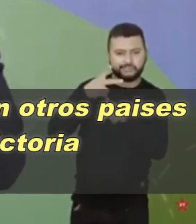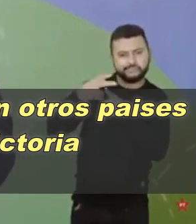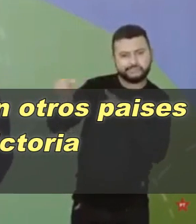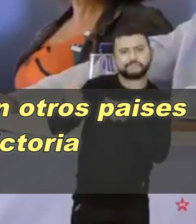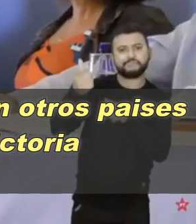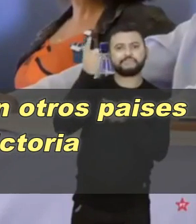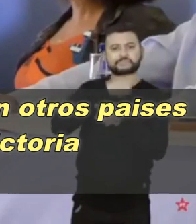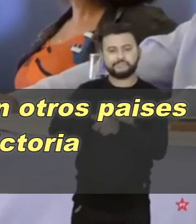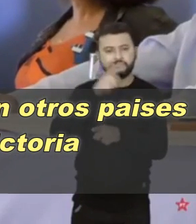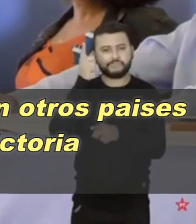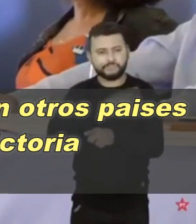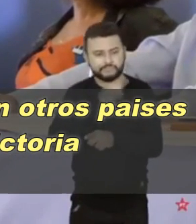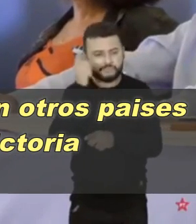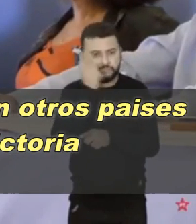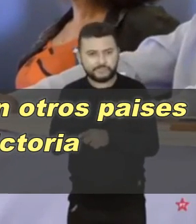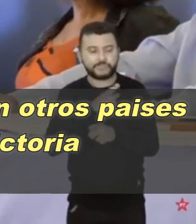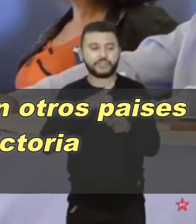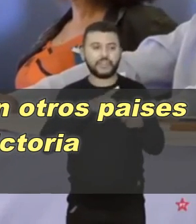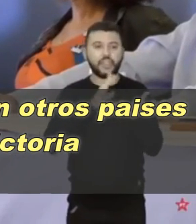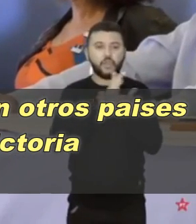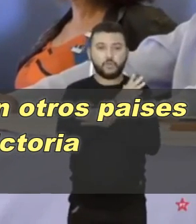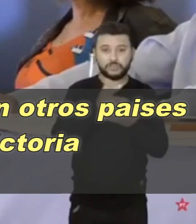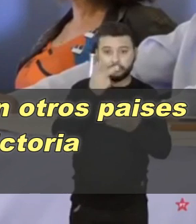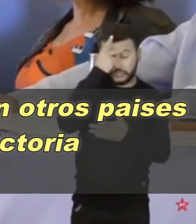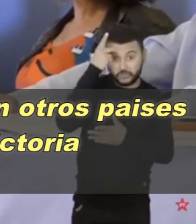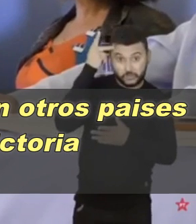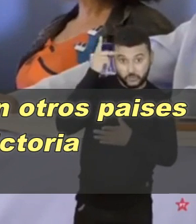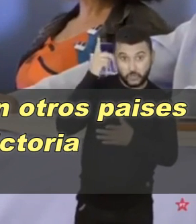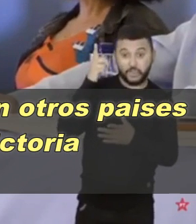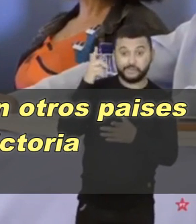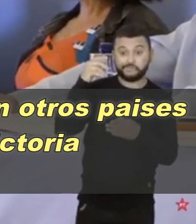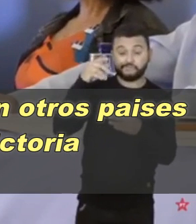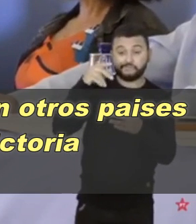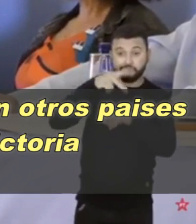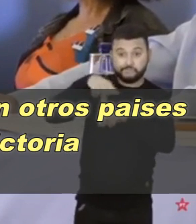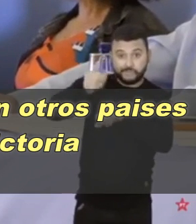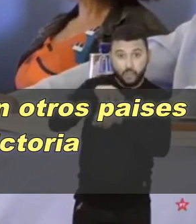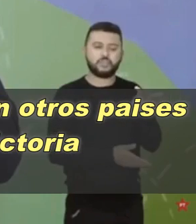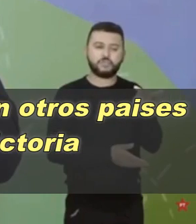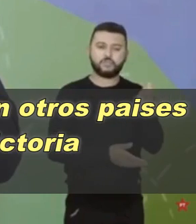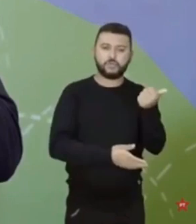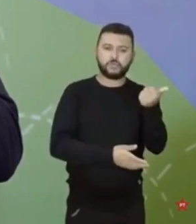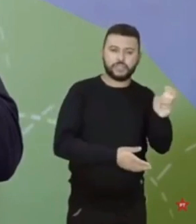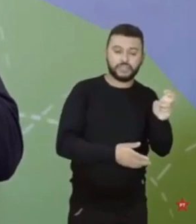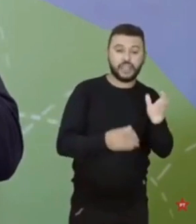que estiveram do nosso lado além da vitória do nosso companheiro Chaves